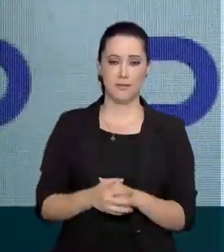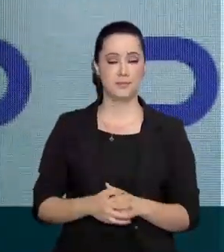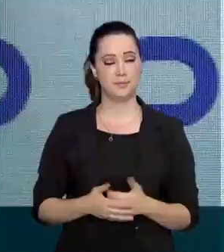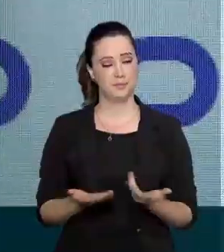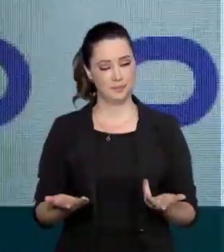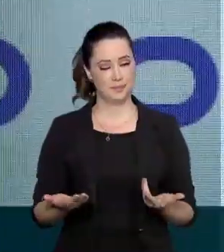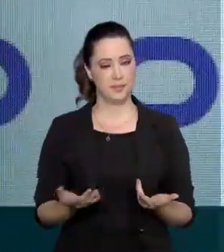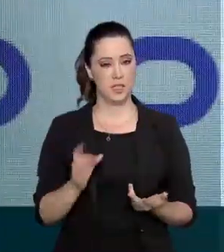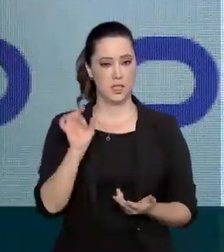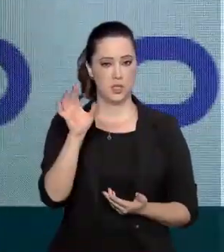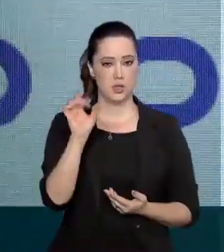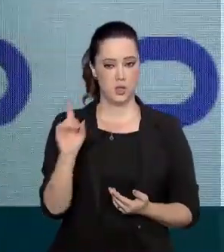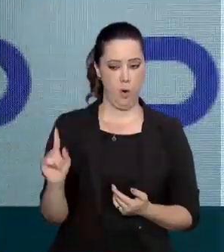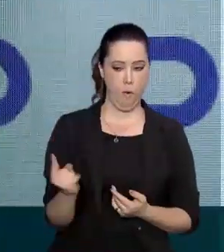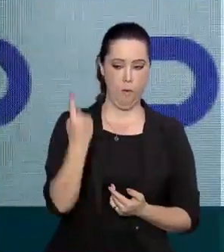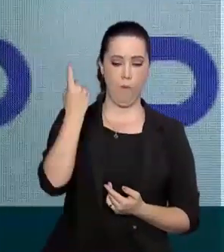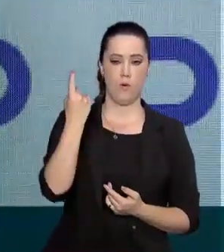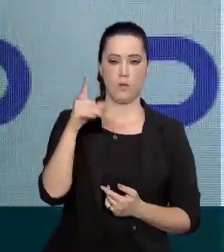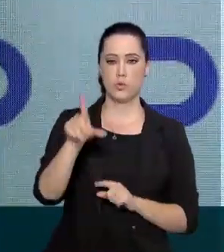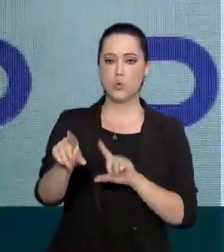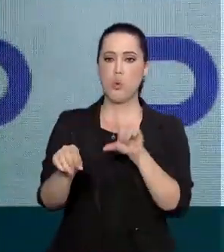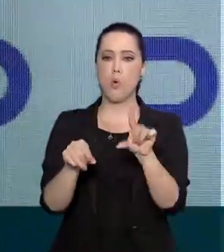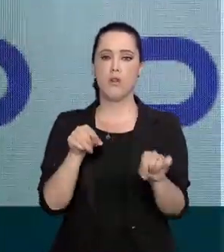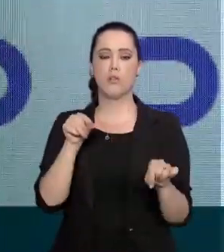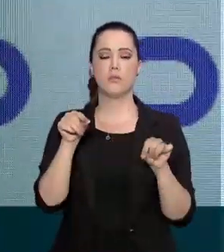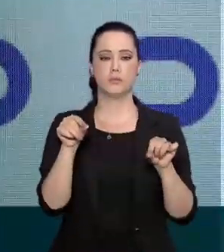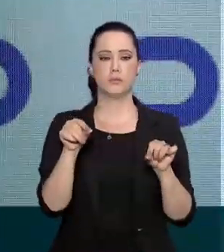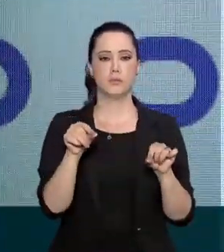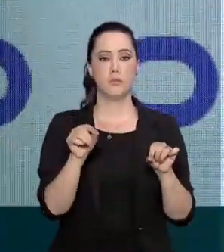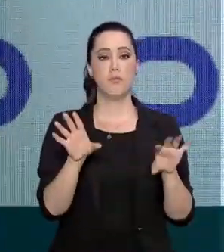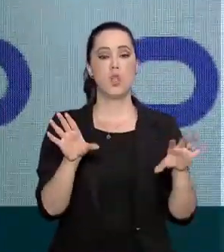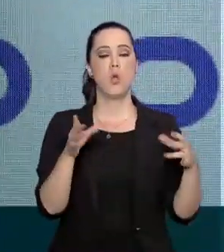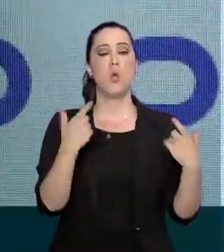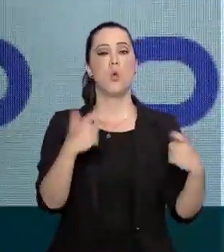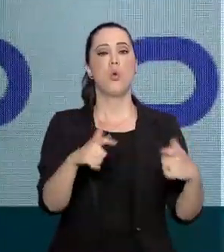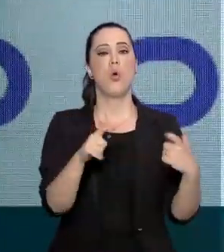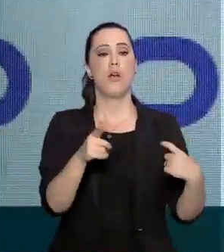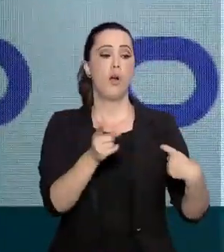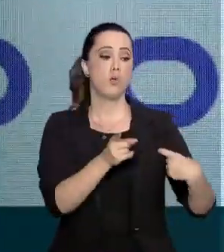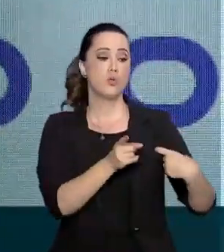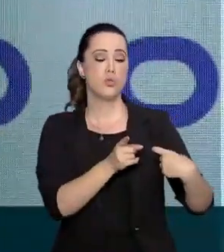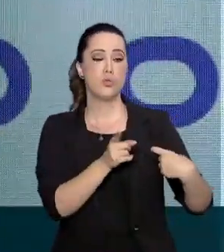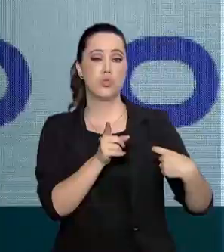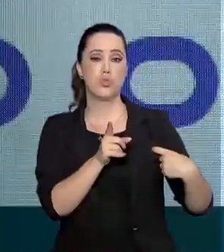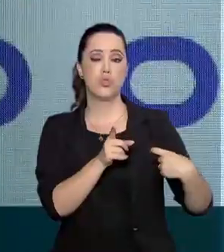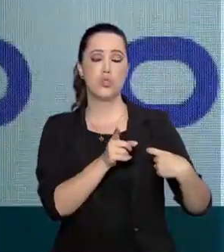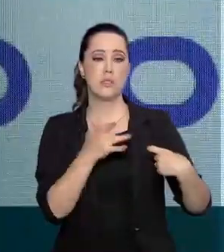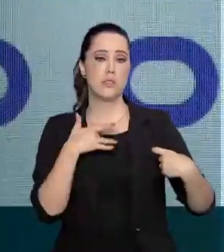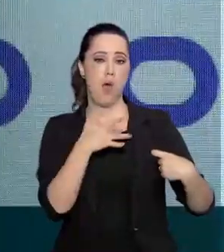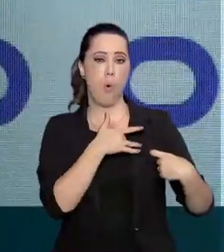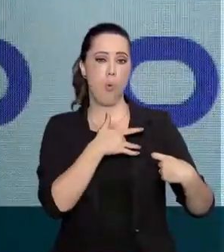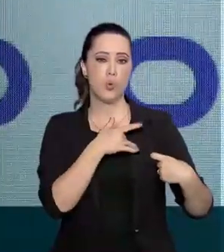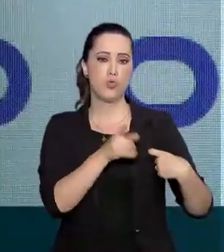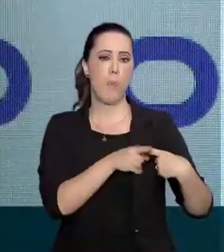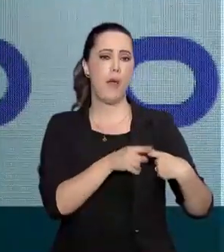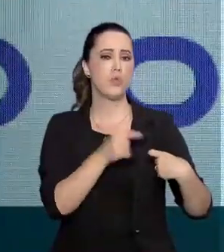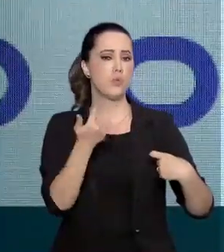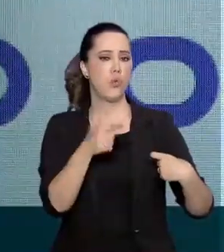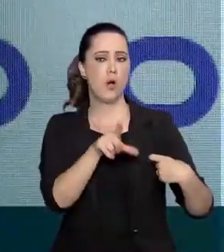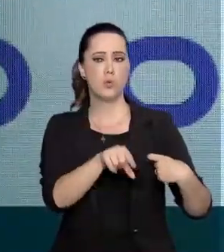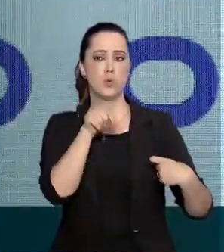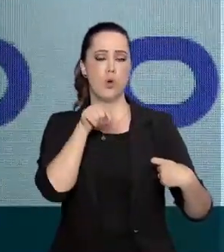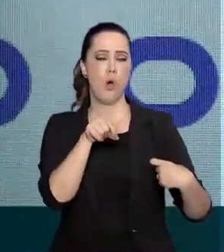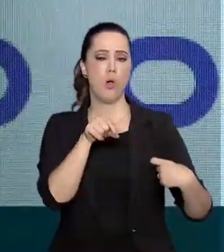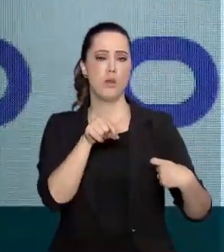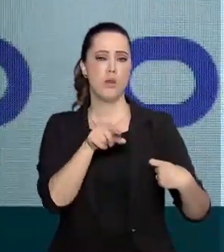a exclusividade para indicar a clínica de saúde para dar o atestado